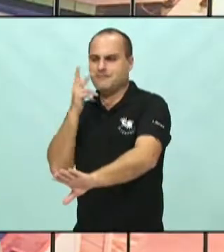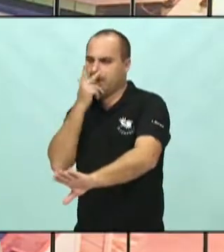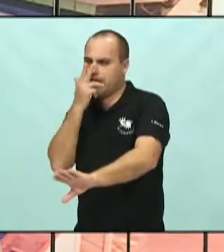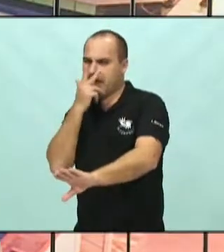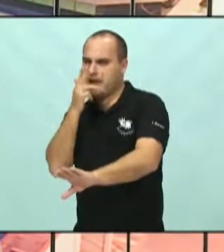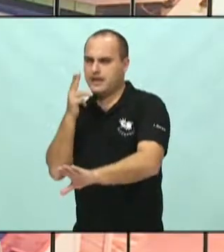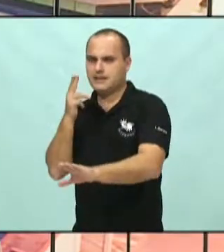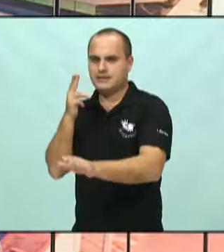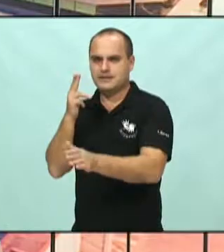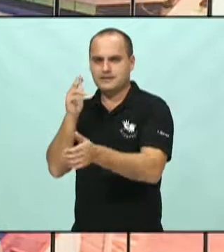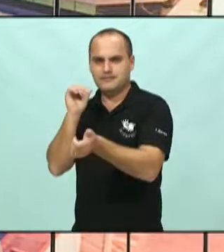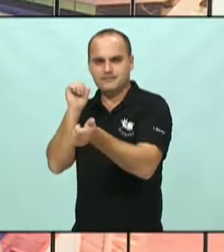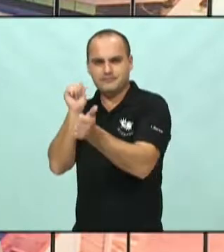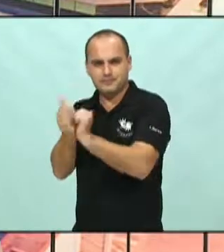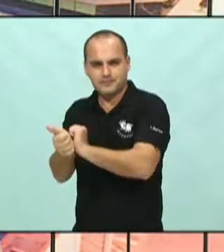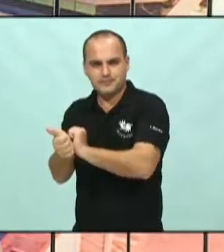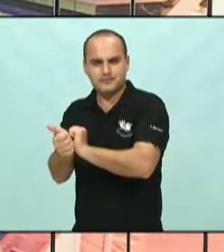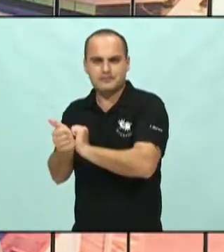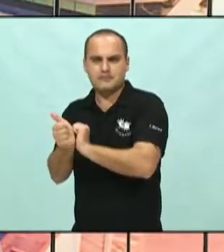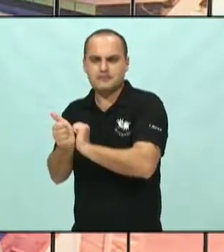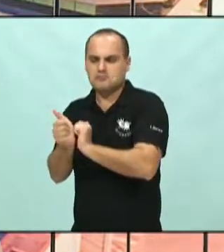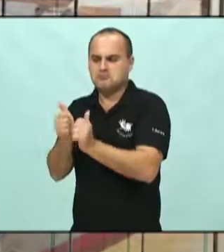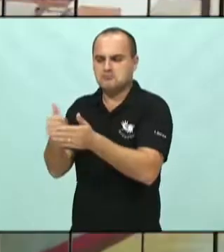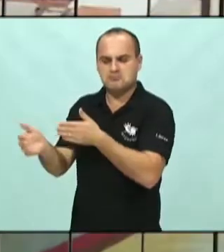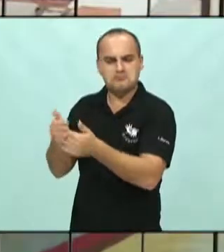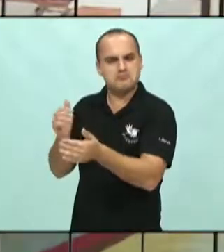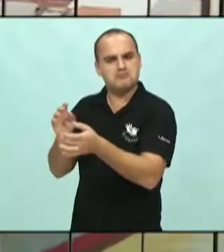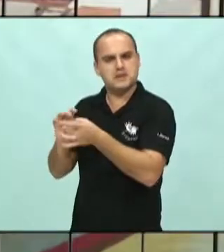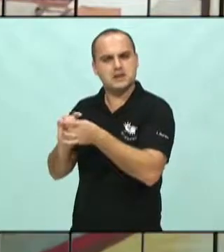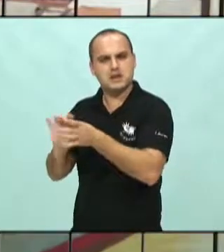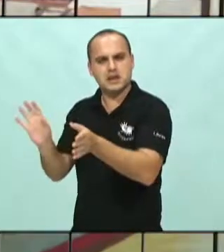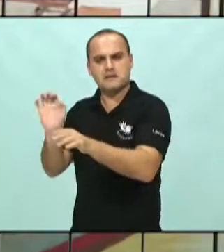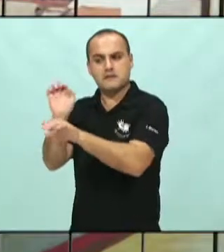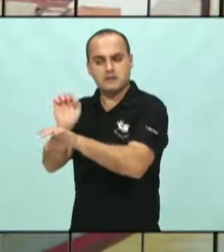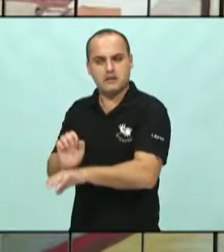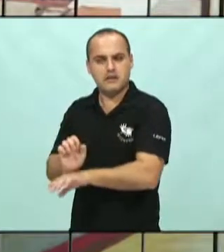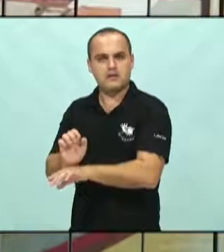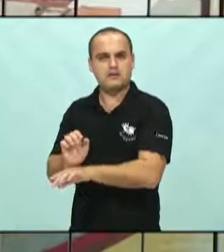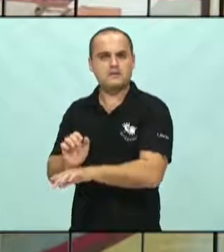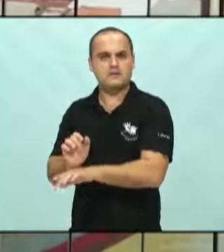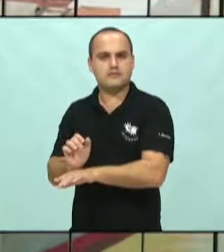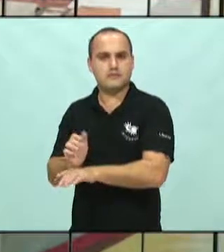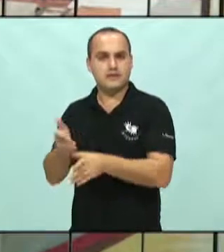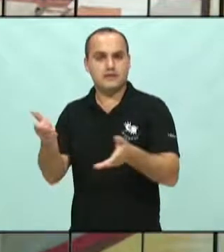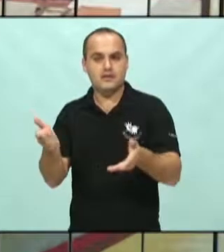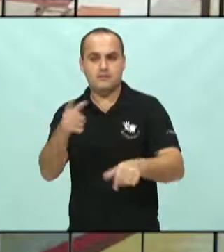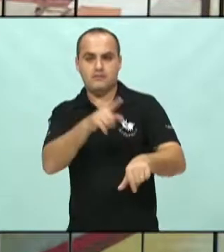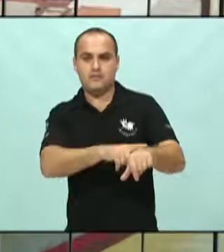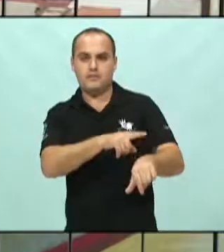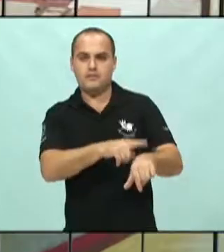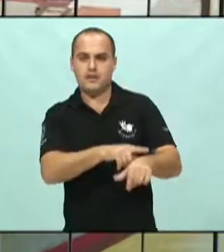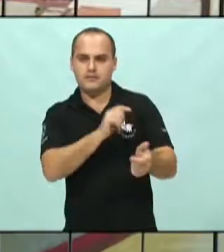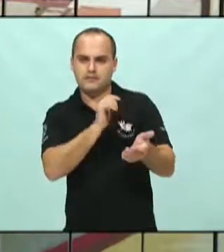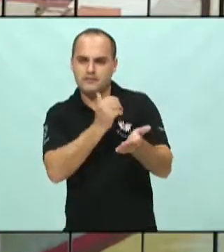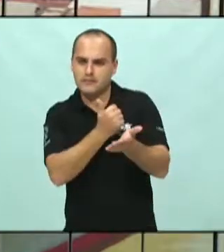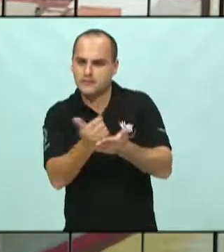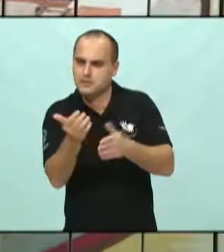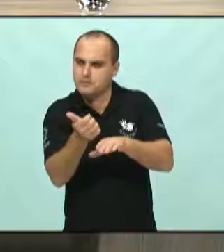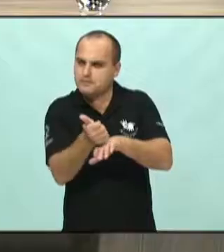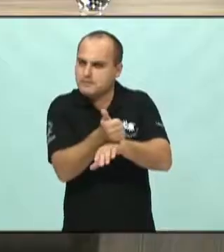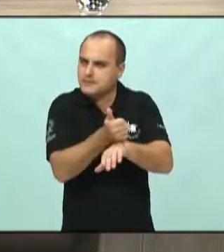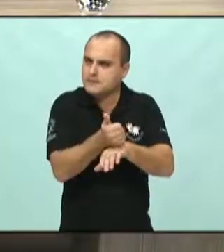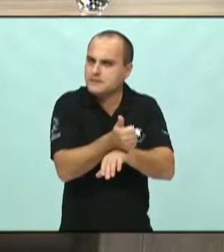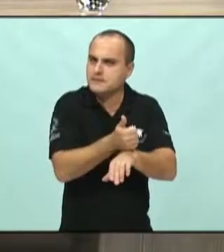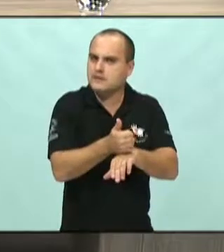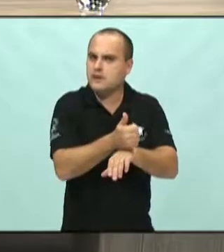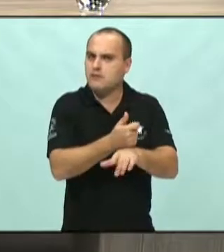amadora para disputar as competições de qualquer forma no estado e para o momento que ele passou a se profissionalizar e aí tem